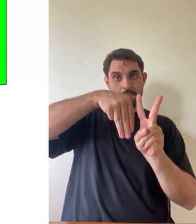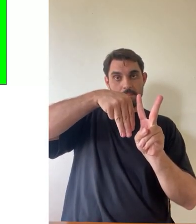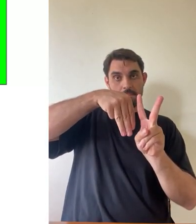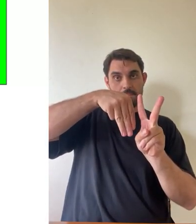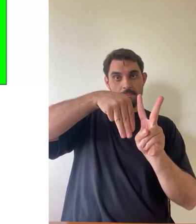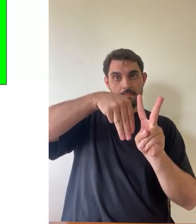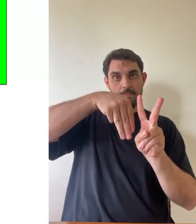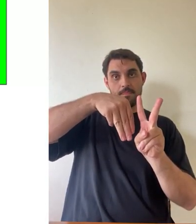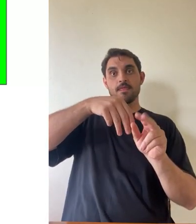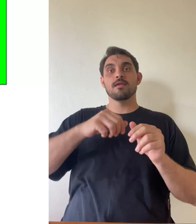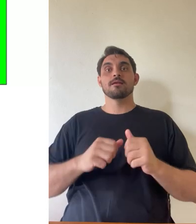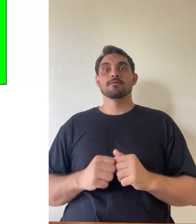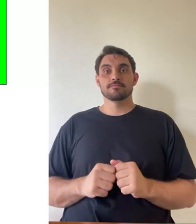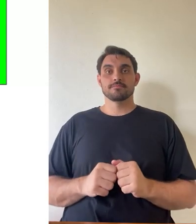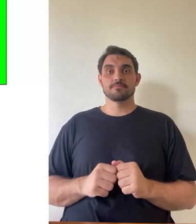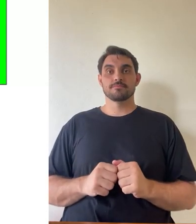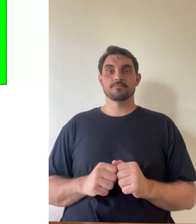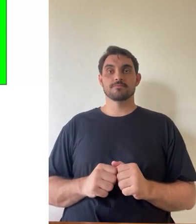vou colocar assim,